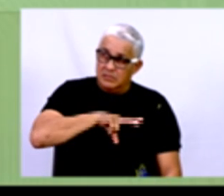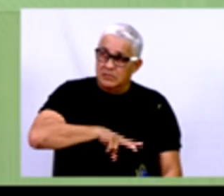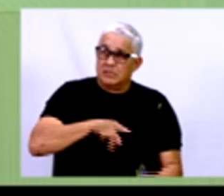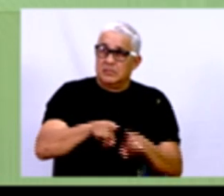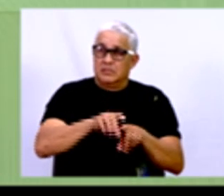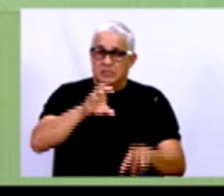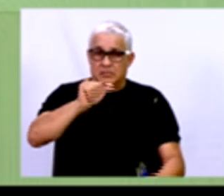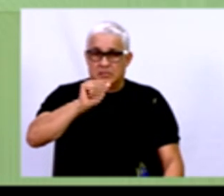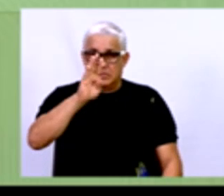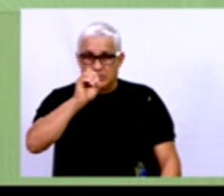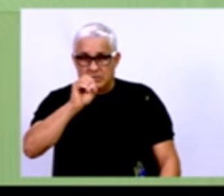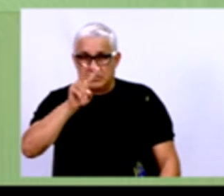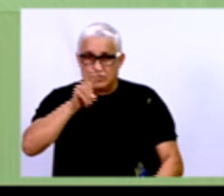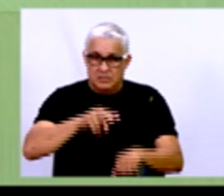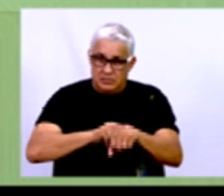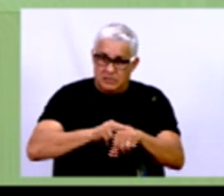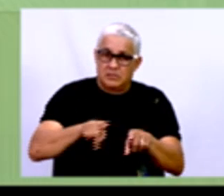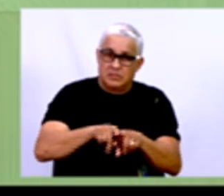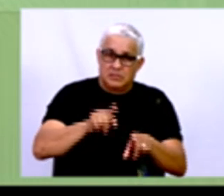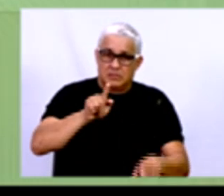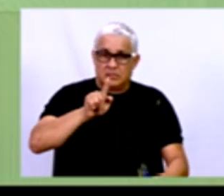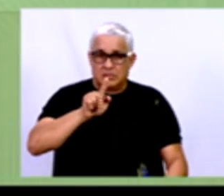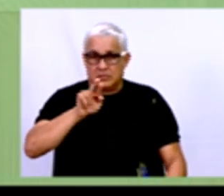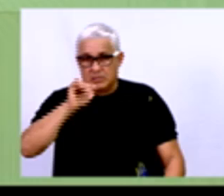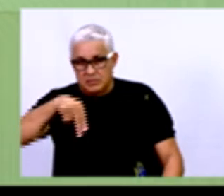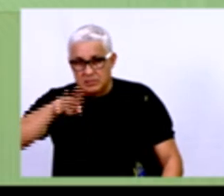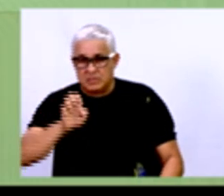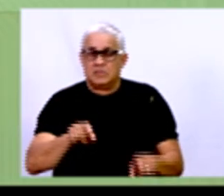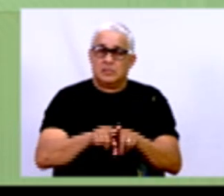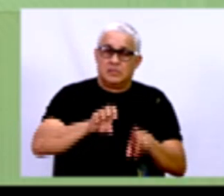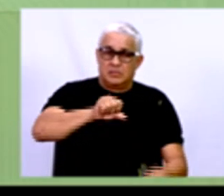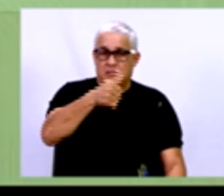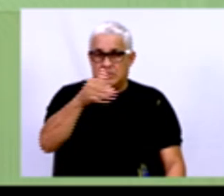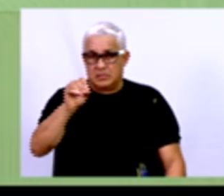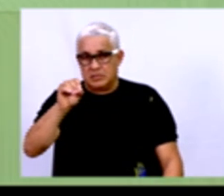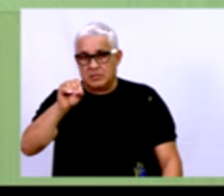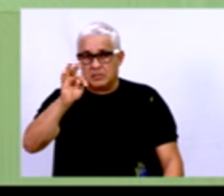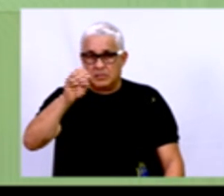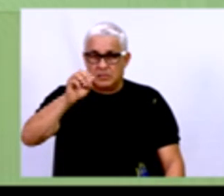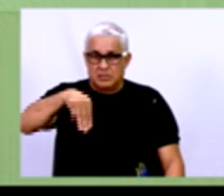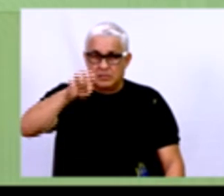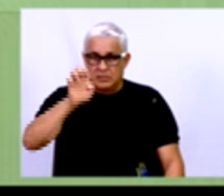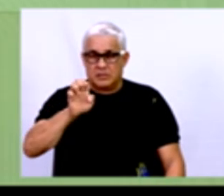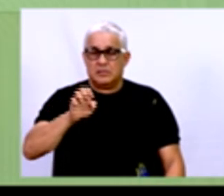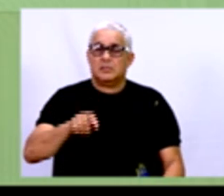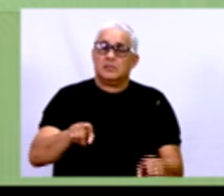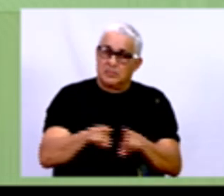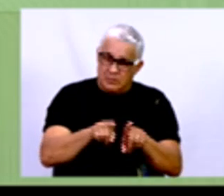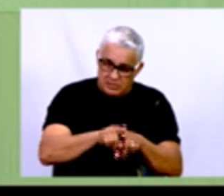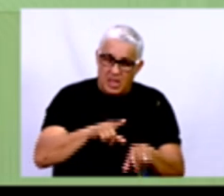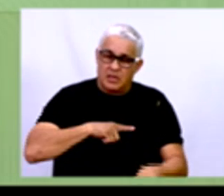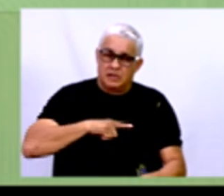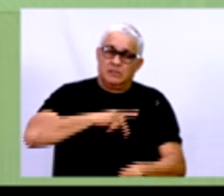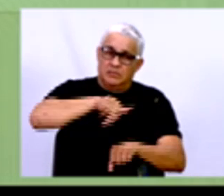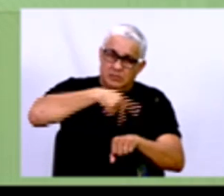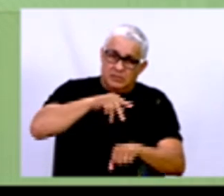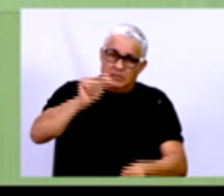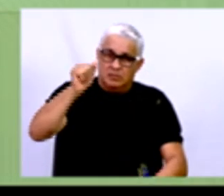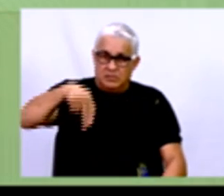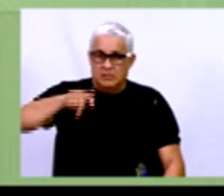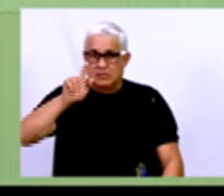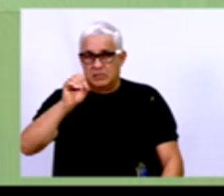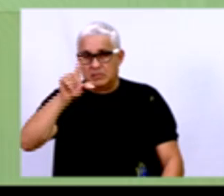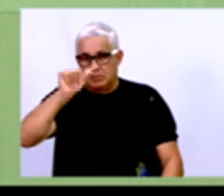Cabo Verde, Guiné-Bissau, São Tomé e Príncipe. Nós temos também